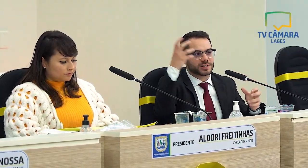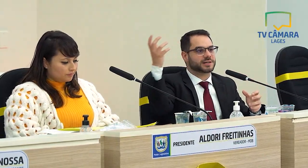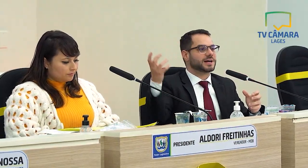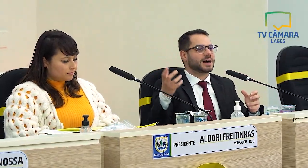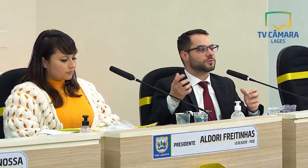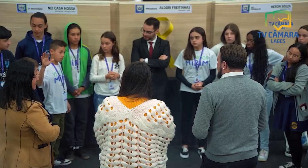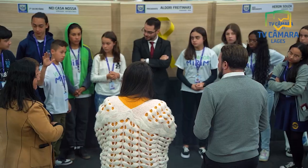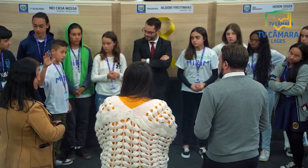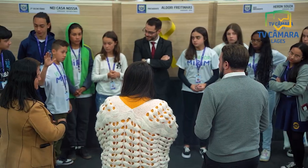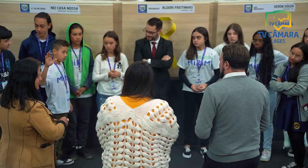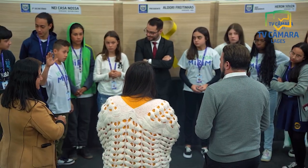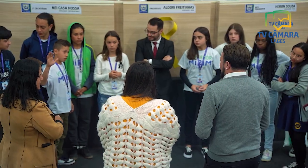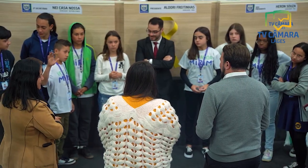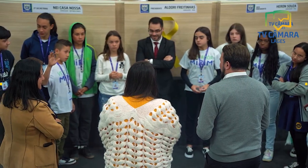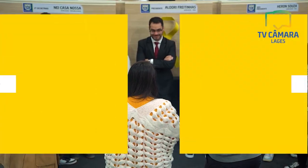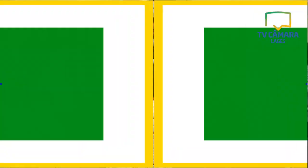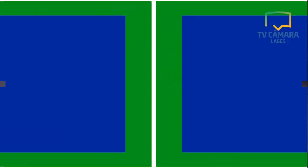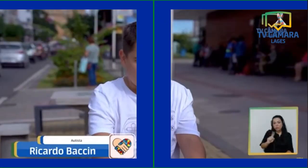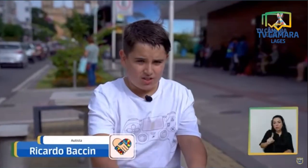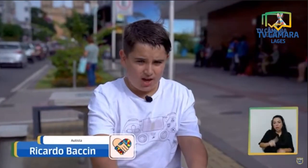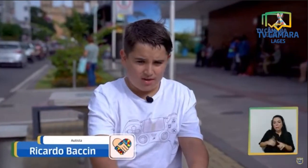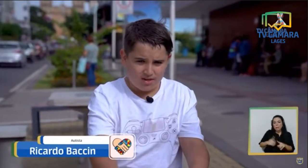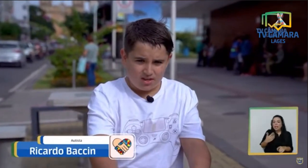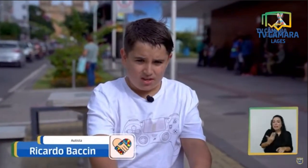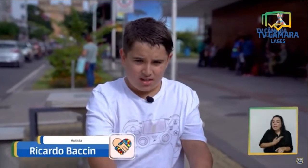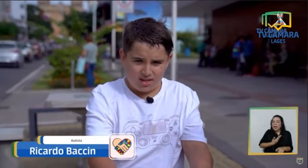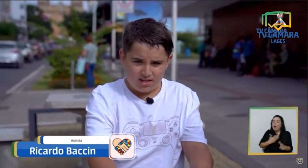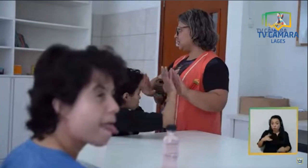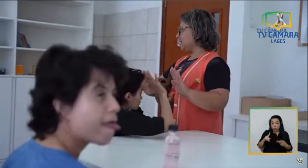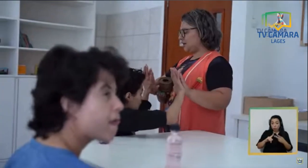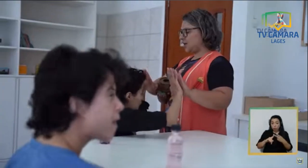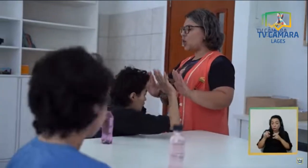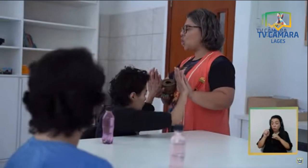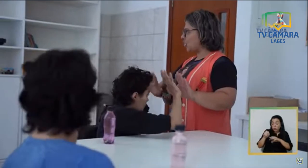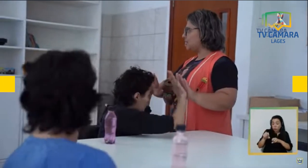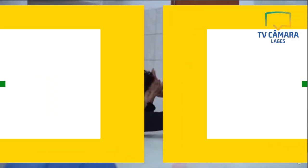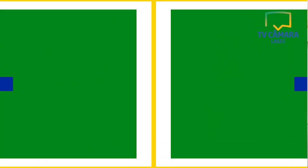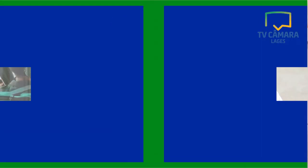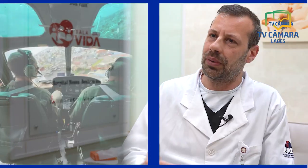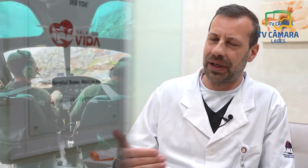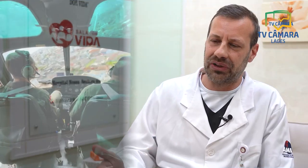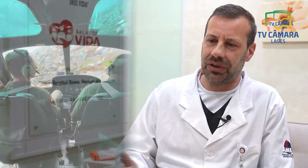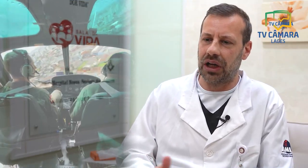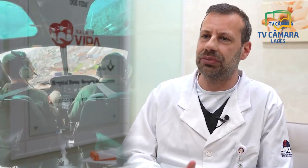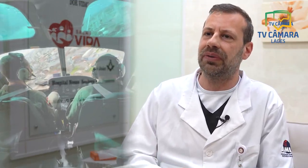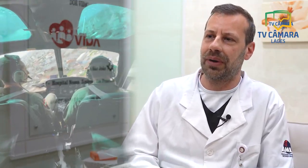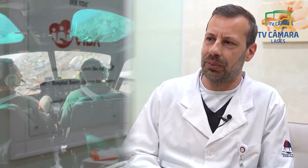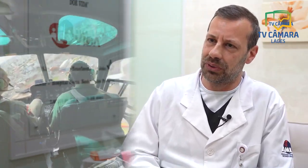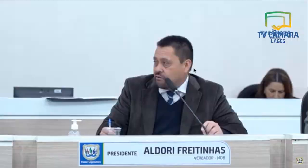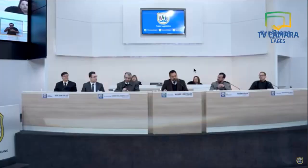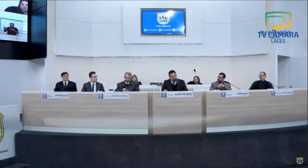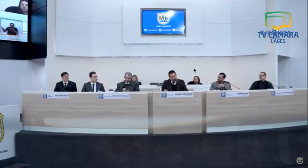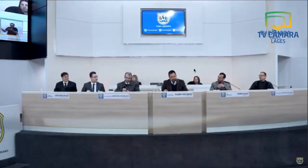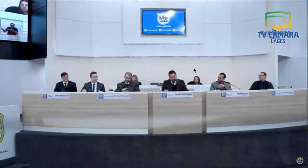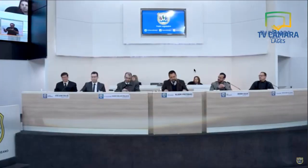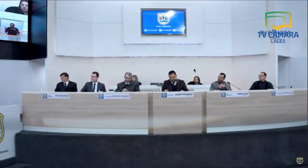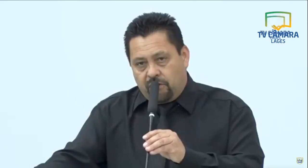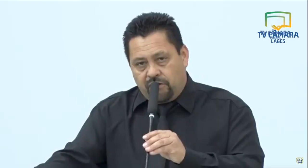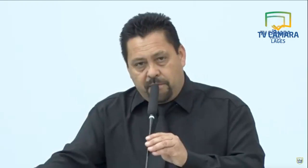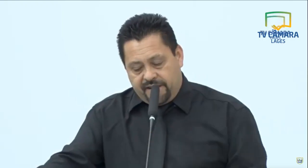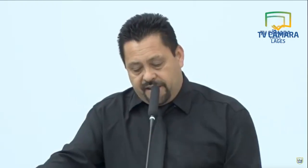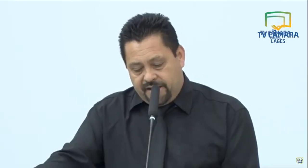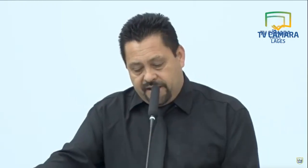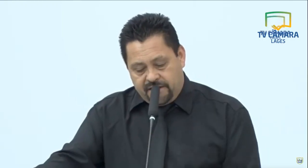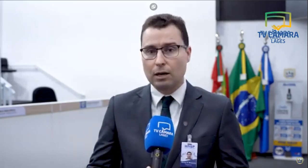abuso sexual de crianças e adolescentes, a realidade do autista em Lages, a captação de órgãos, o tomógrafo